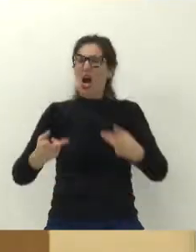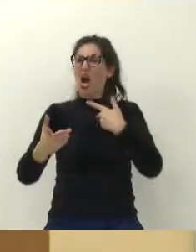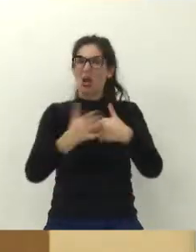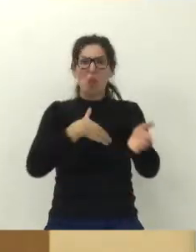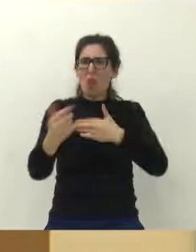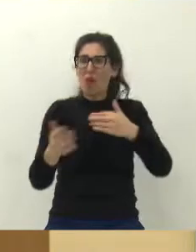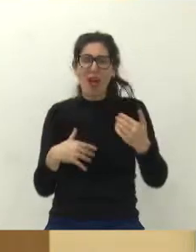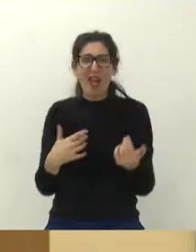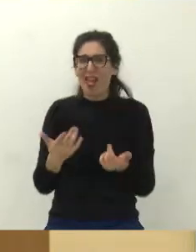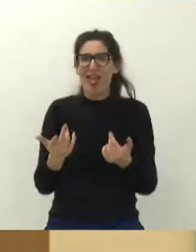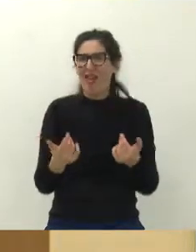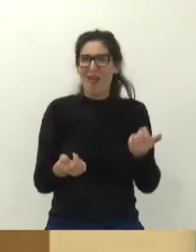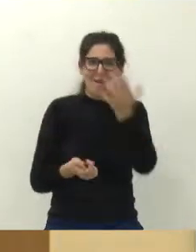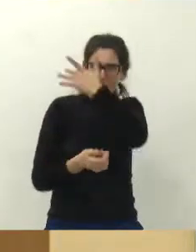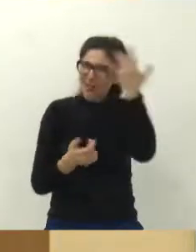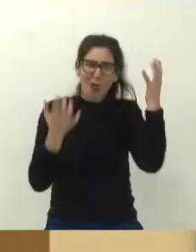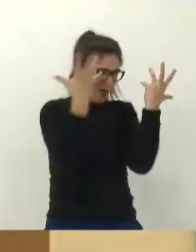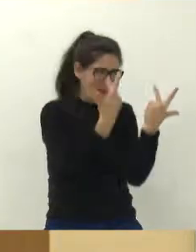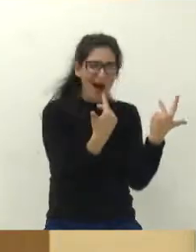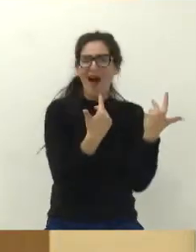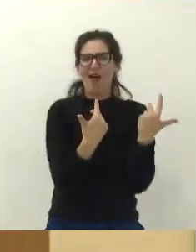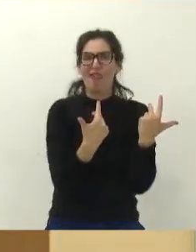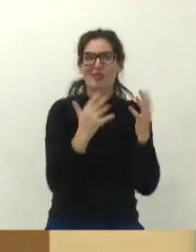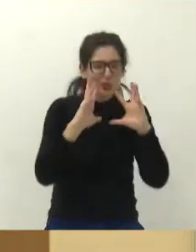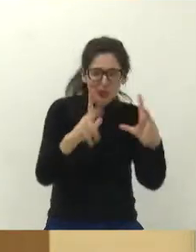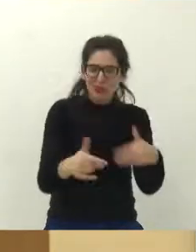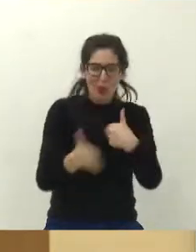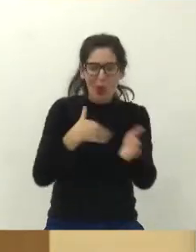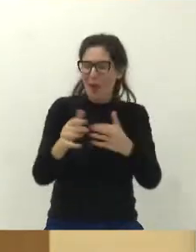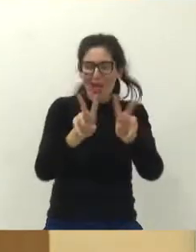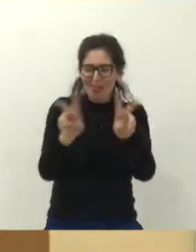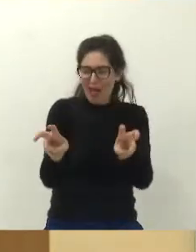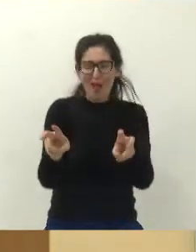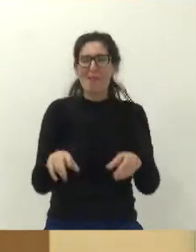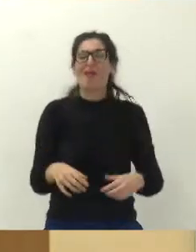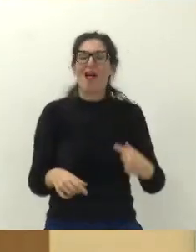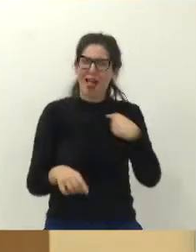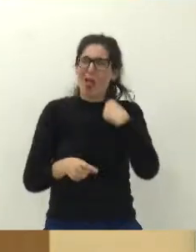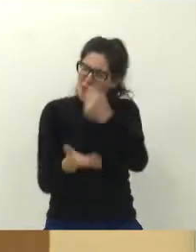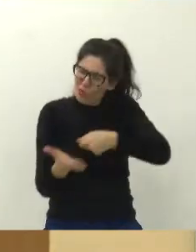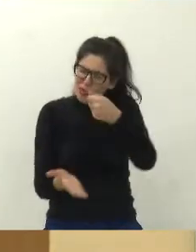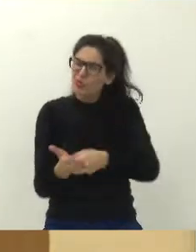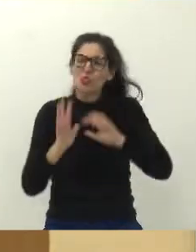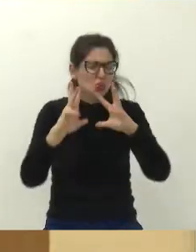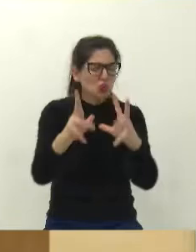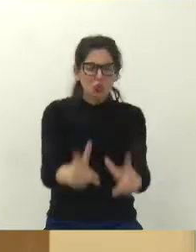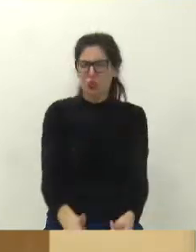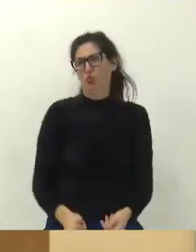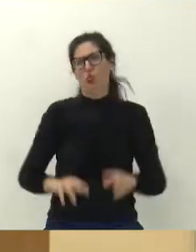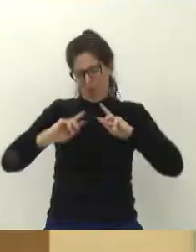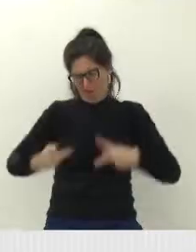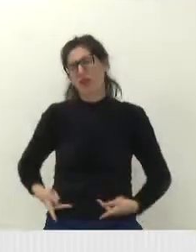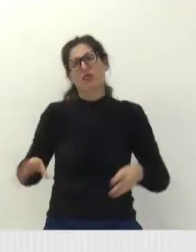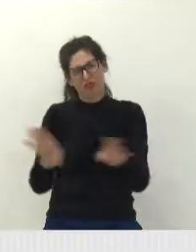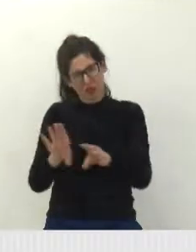que for, né? A gente está aqui para lutar pelos munícipes e eu exclusivamente pelos animais também. Próximo.